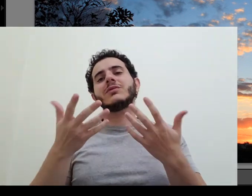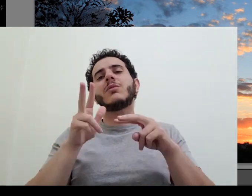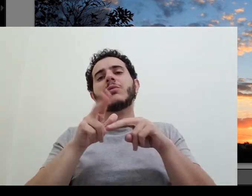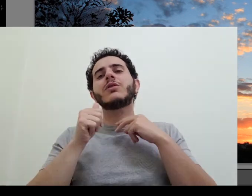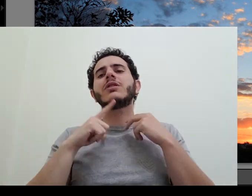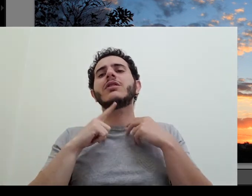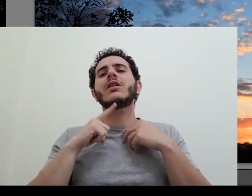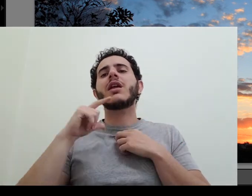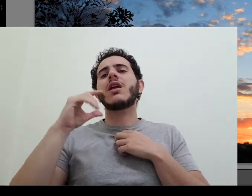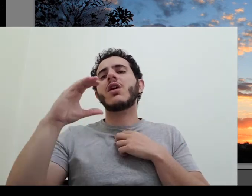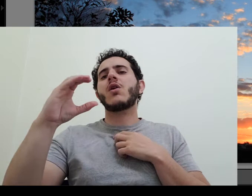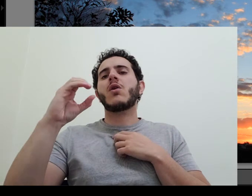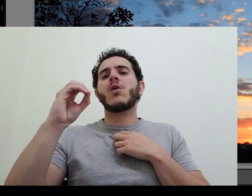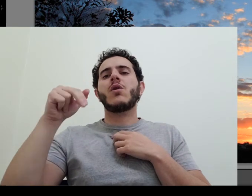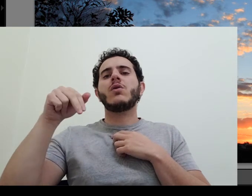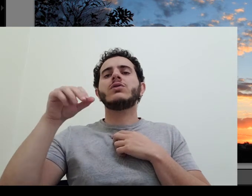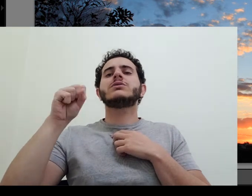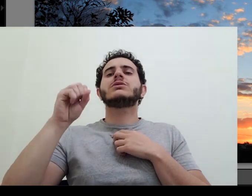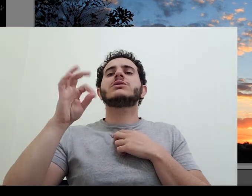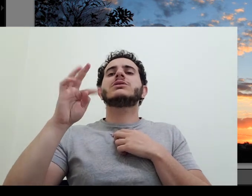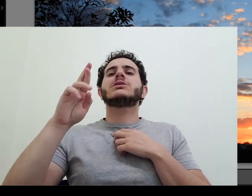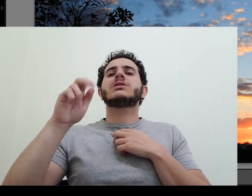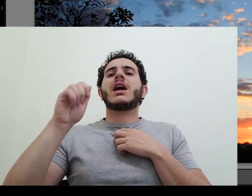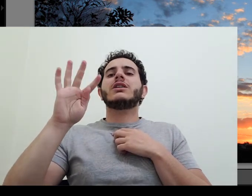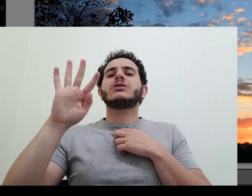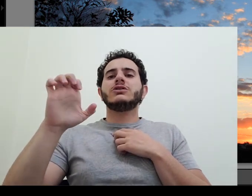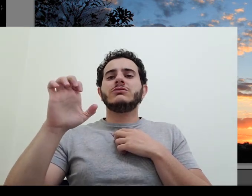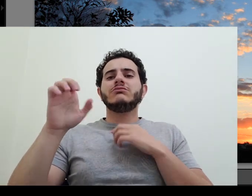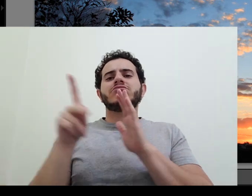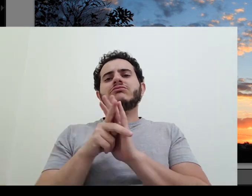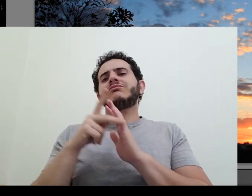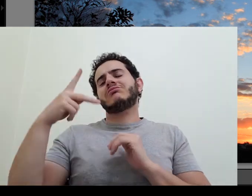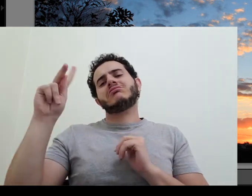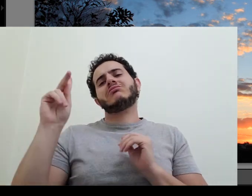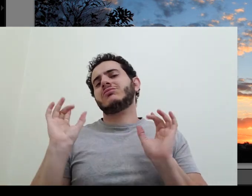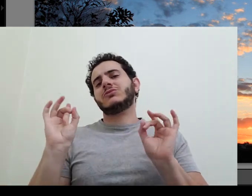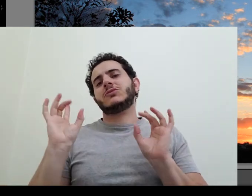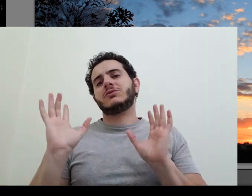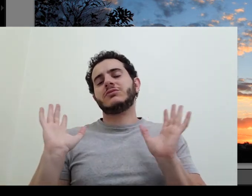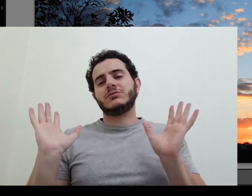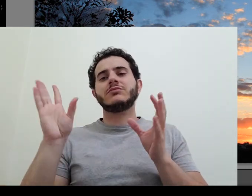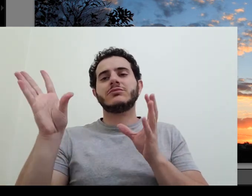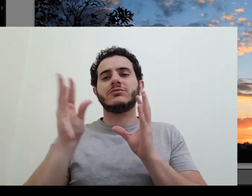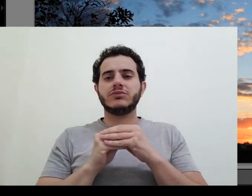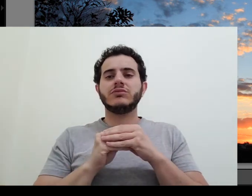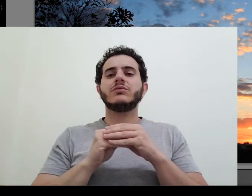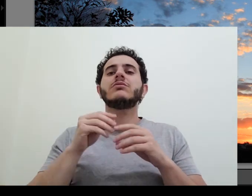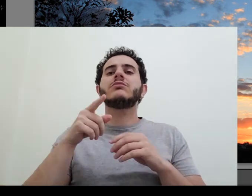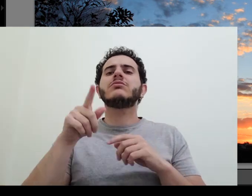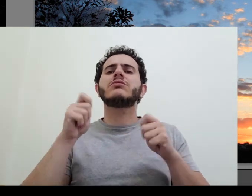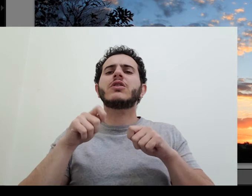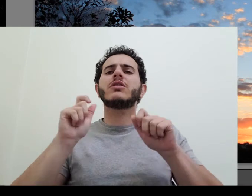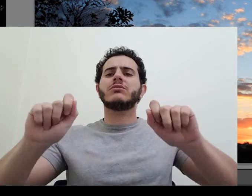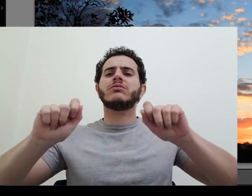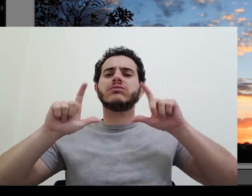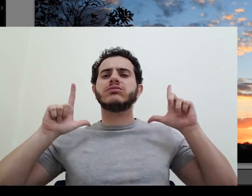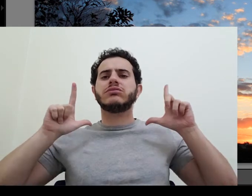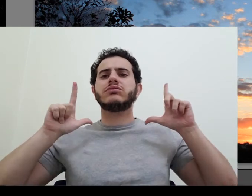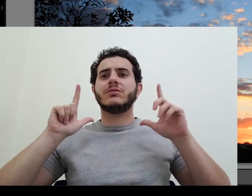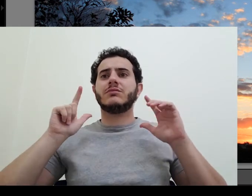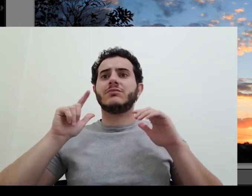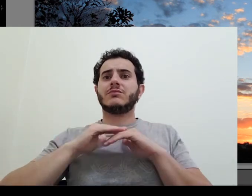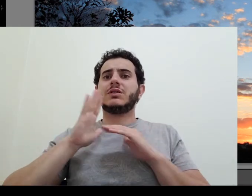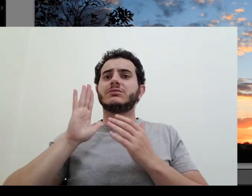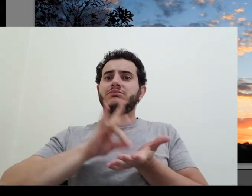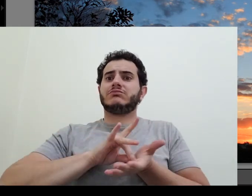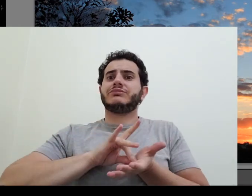de contraste. Ela sempre dá uma regulada nos realces, também dá para você ajustar. Algumas câmeras têm essa possibilidade de ajustar, algumas câmeras você pode abrir um pouquinho mais o